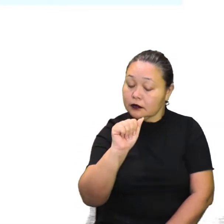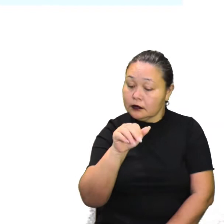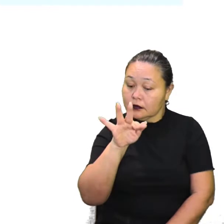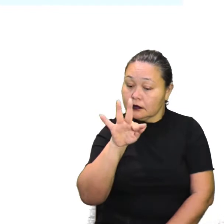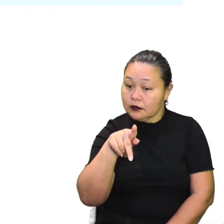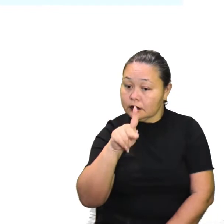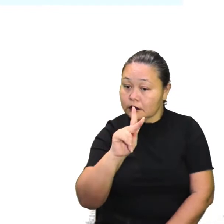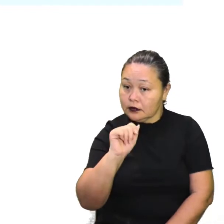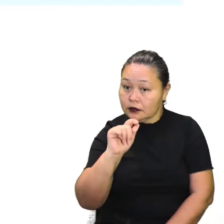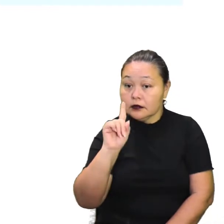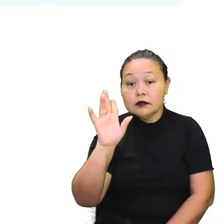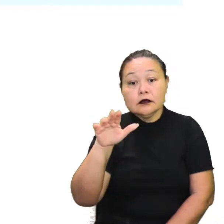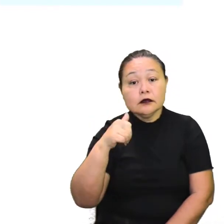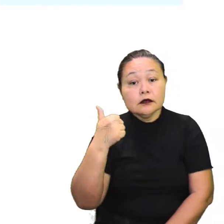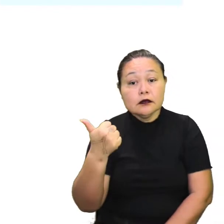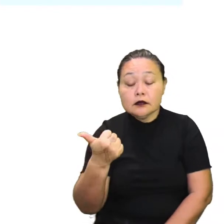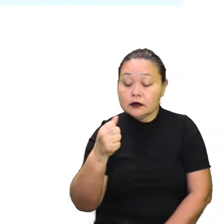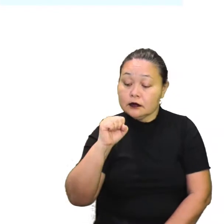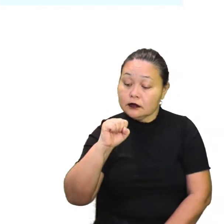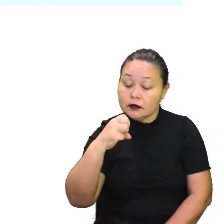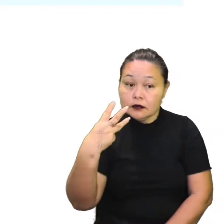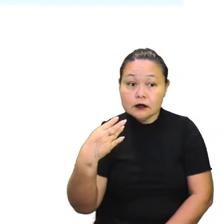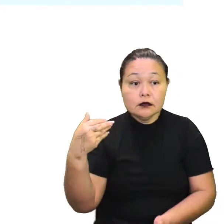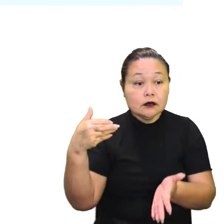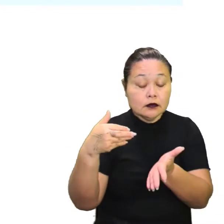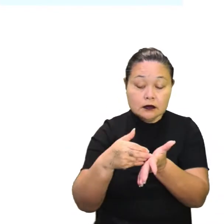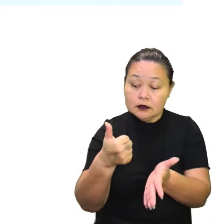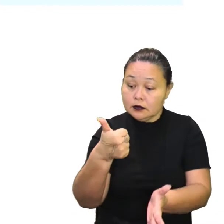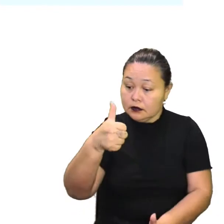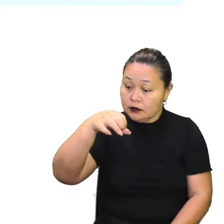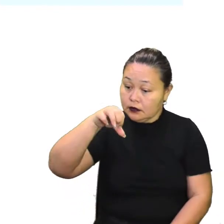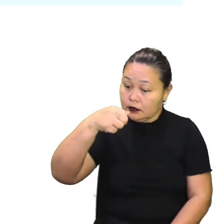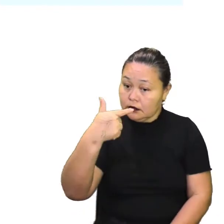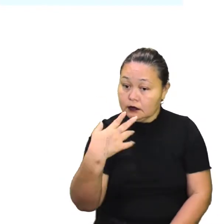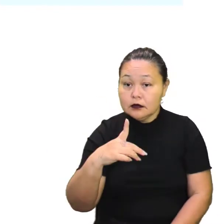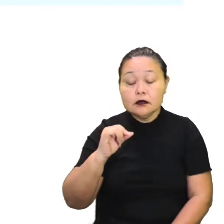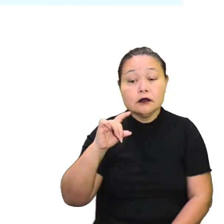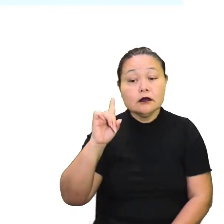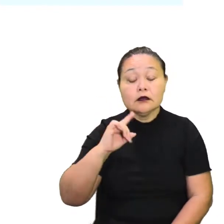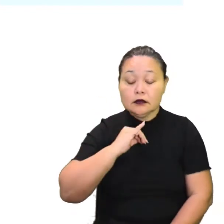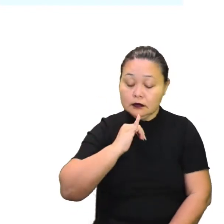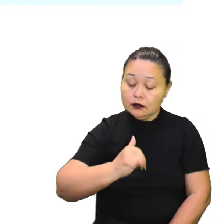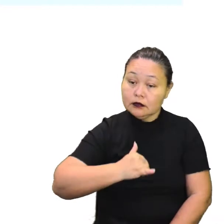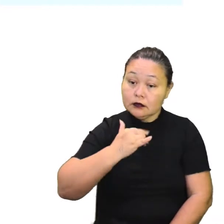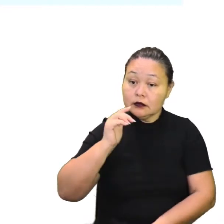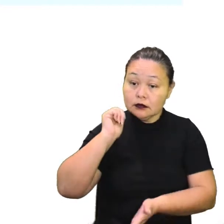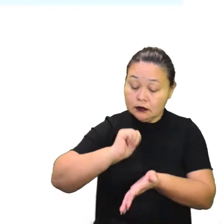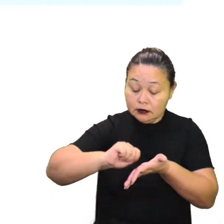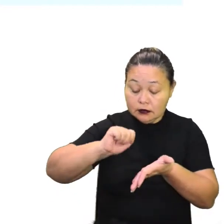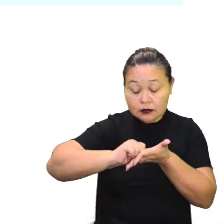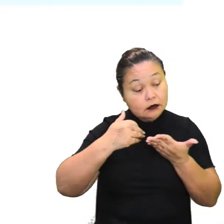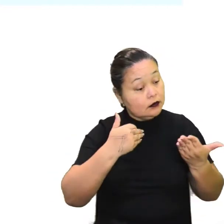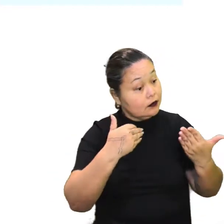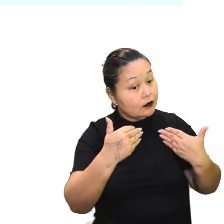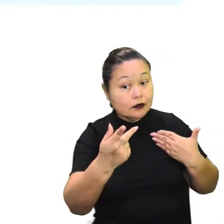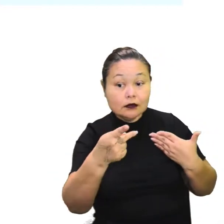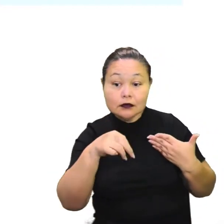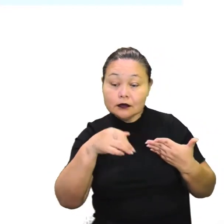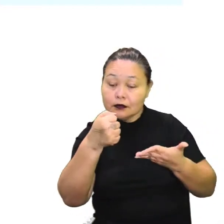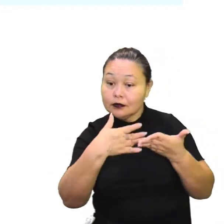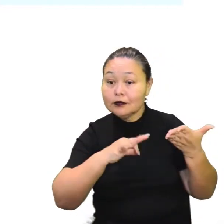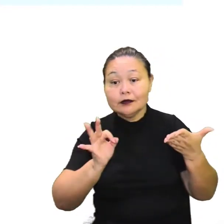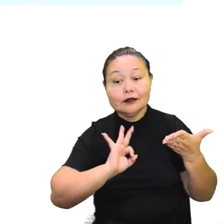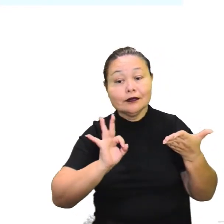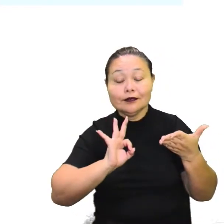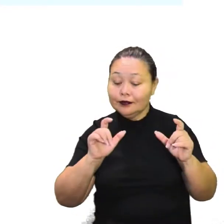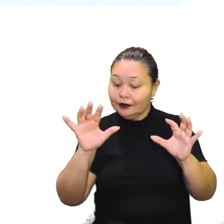a 1924. Com o advento do romance, as narrativas elas passaram a ser escritas em prosa e